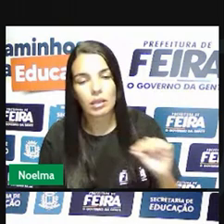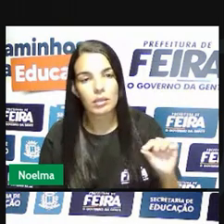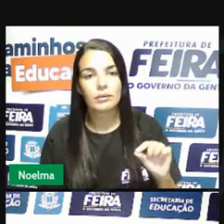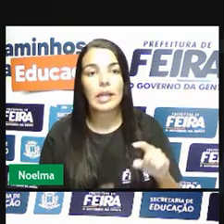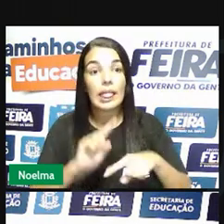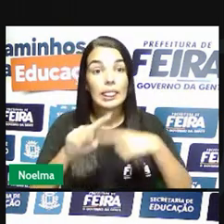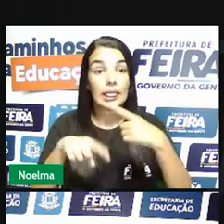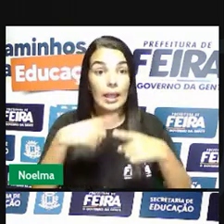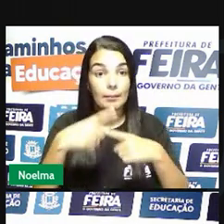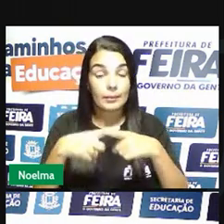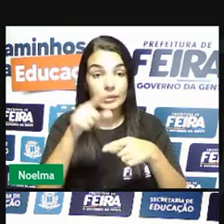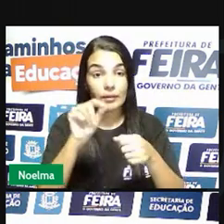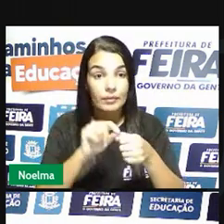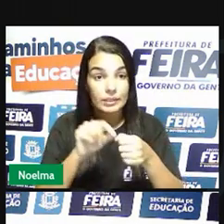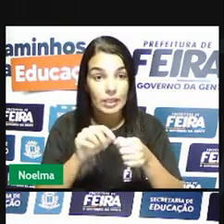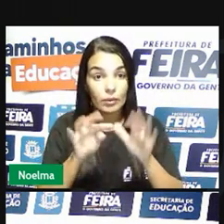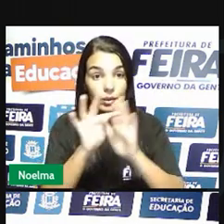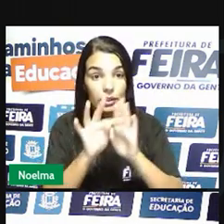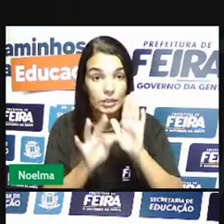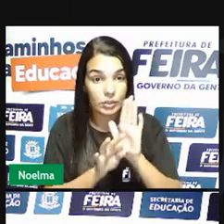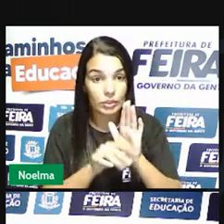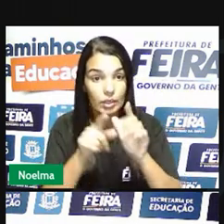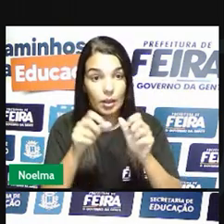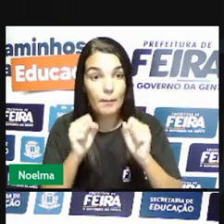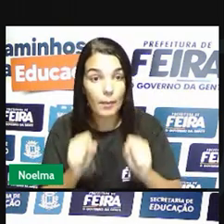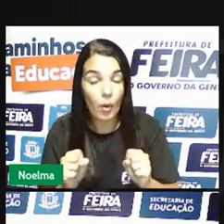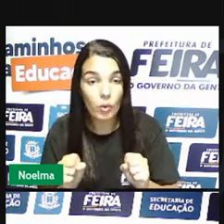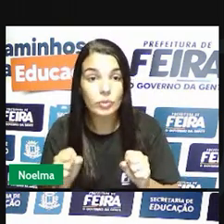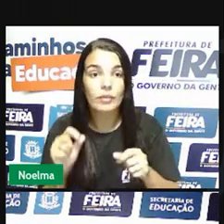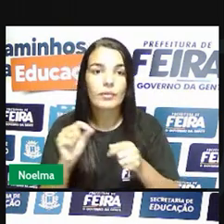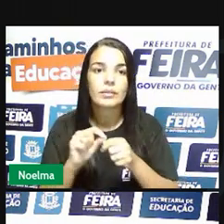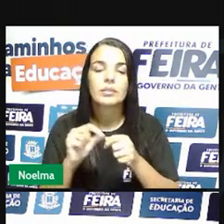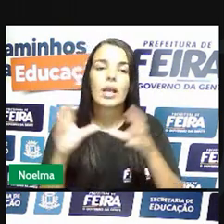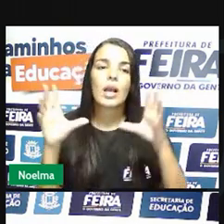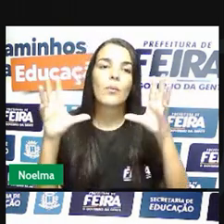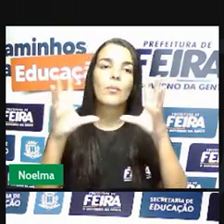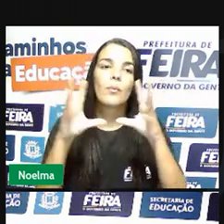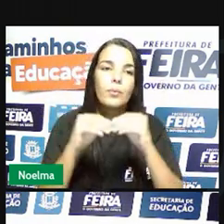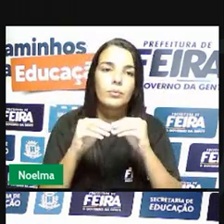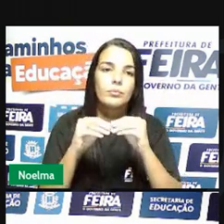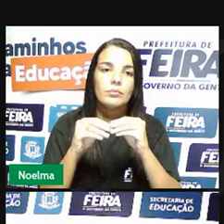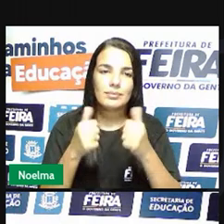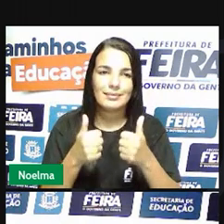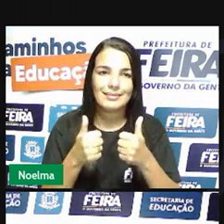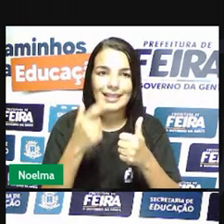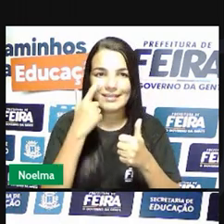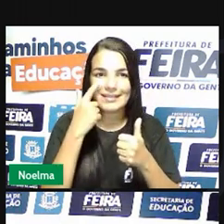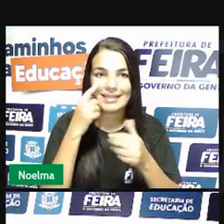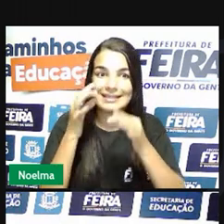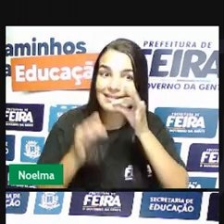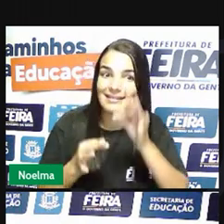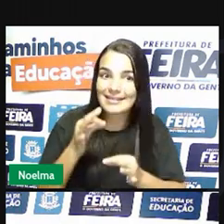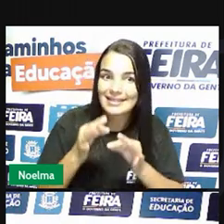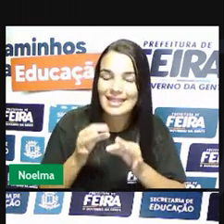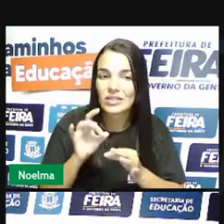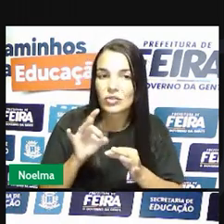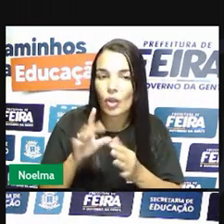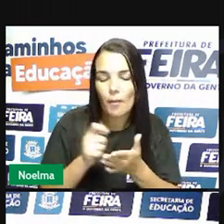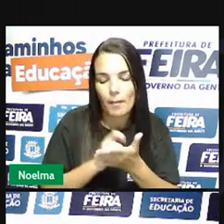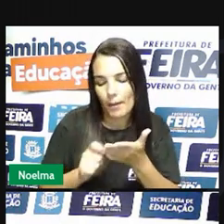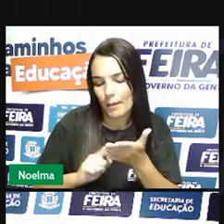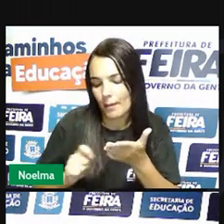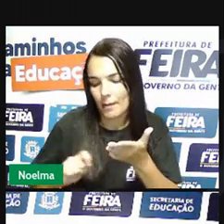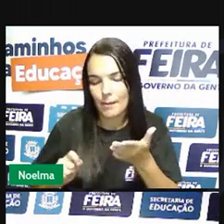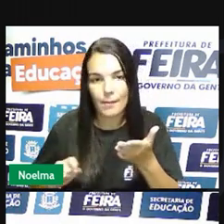vocês fizerem esse texto, aí vocês vêm para a revisão, porque enquanto vocês estão escrevendo ali, a primeira escrita de vocês é apenas um rascunho, não